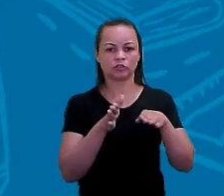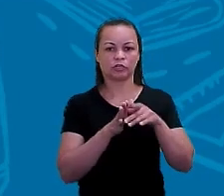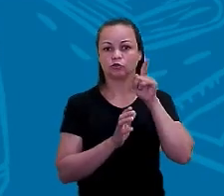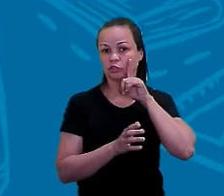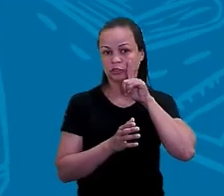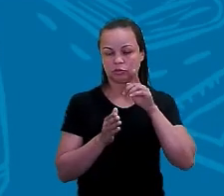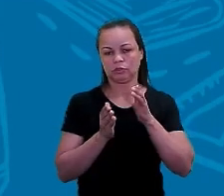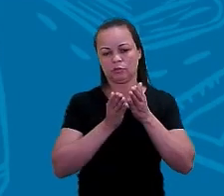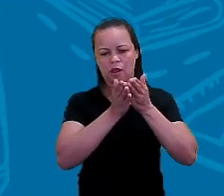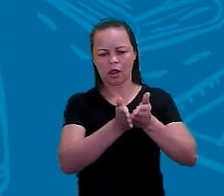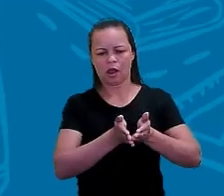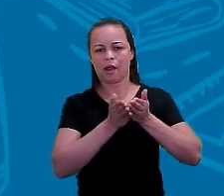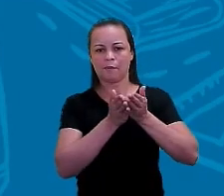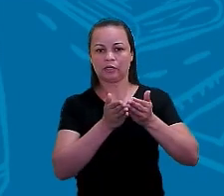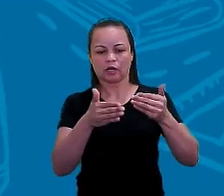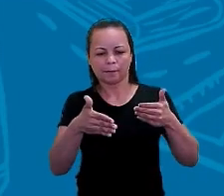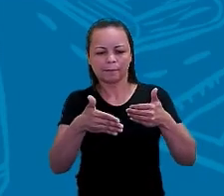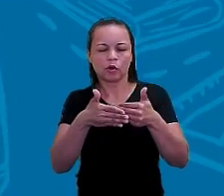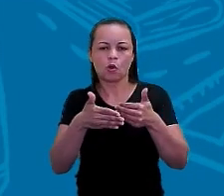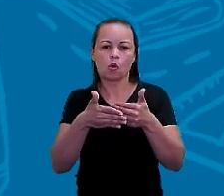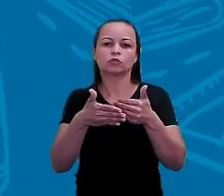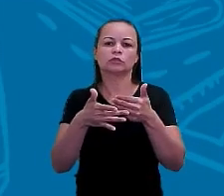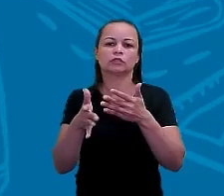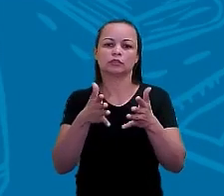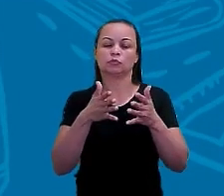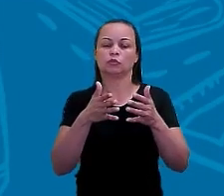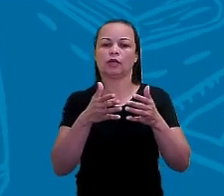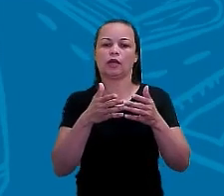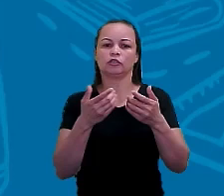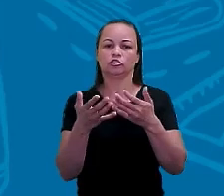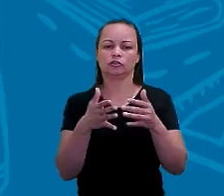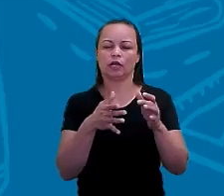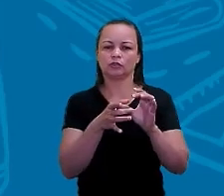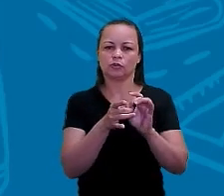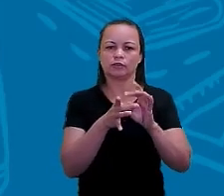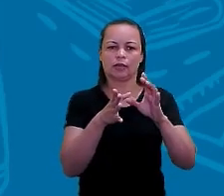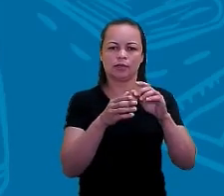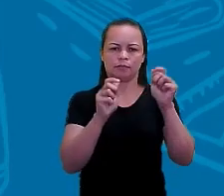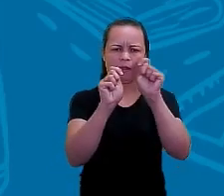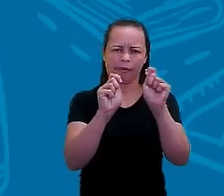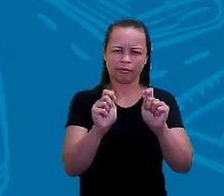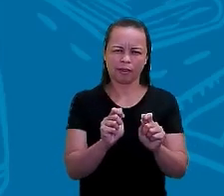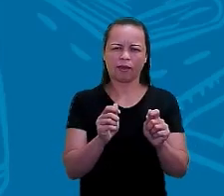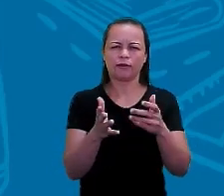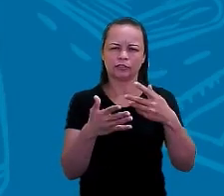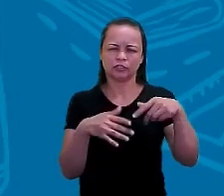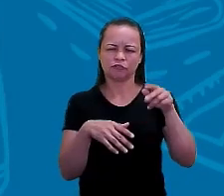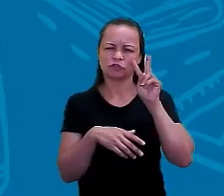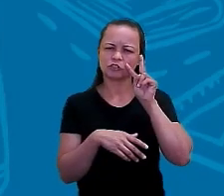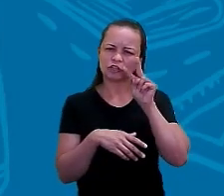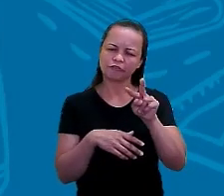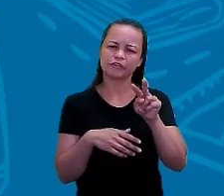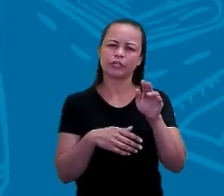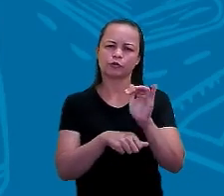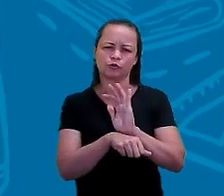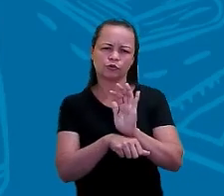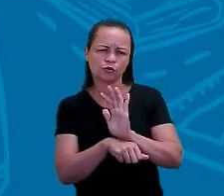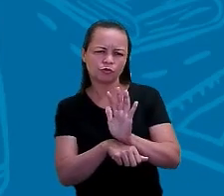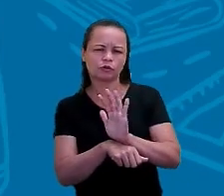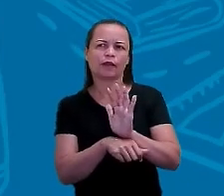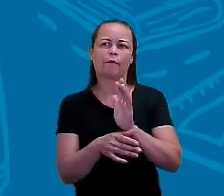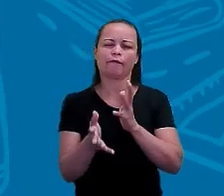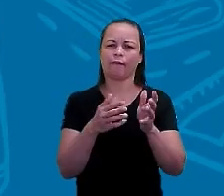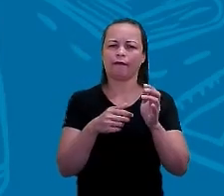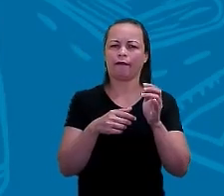chegar próximo da Estátua da Liberdade, que é aquela estátua bem bonita que você deve ter visto aí nos filmes, né, na internet, tem em todo lugar,